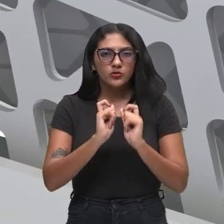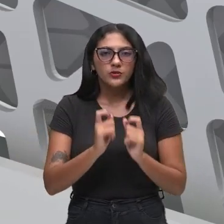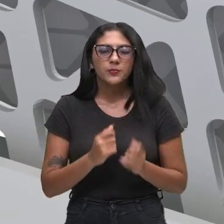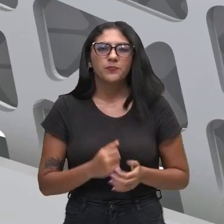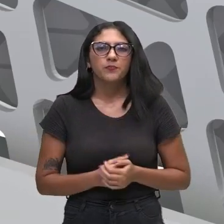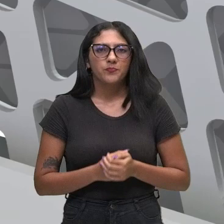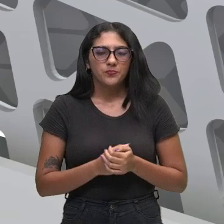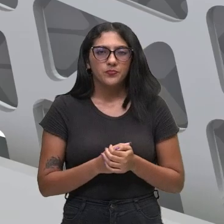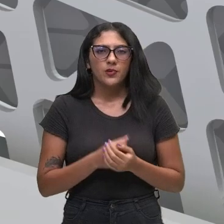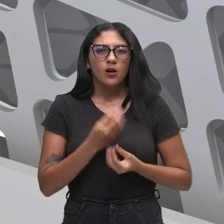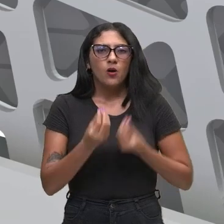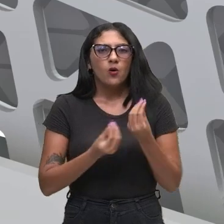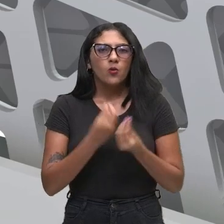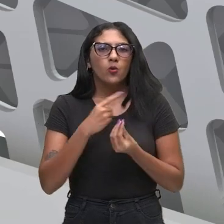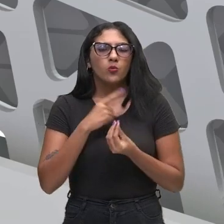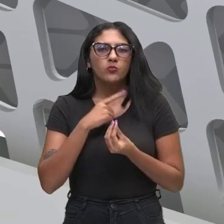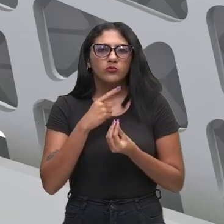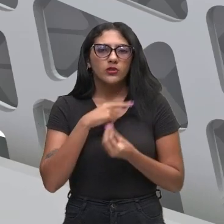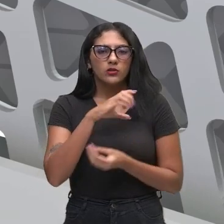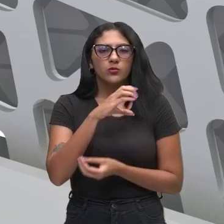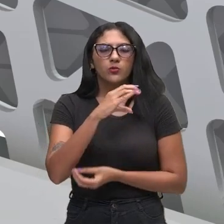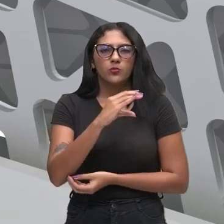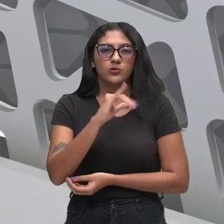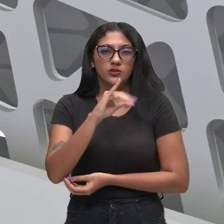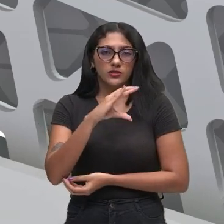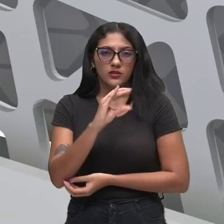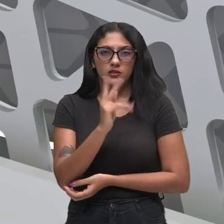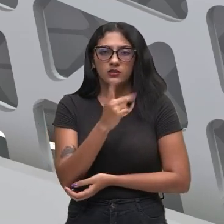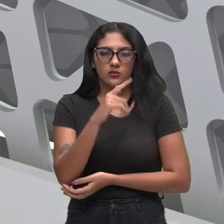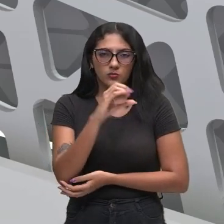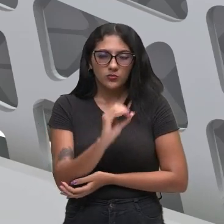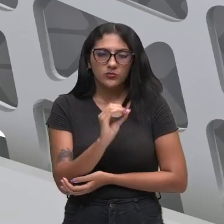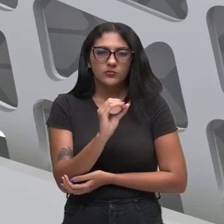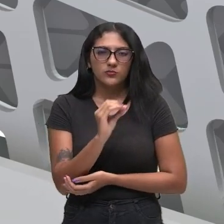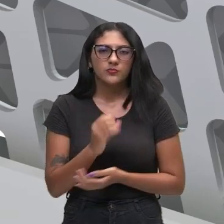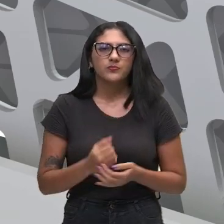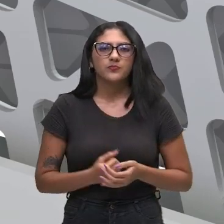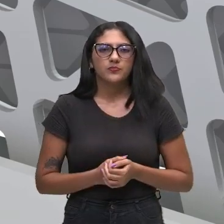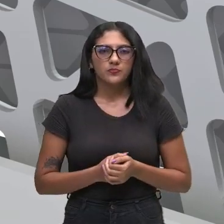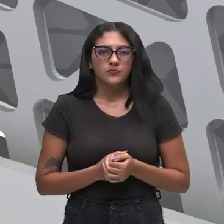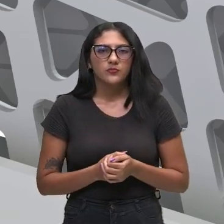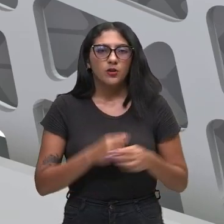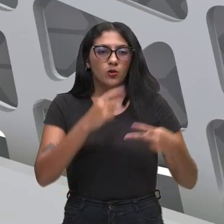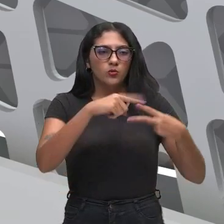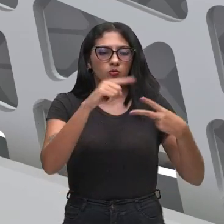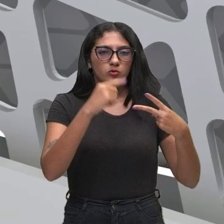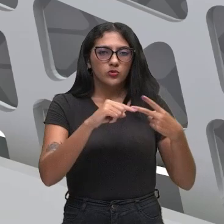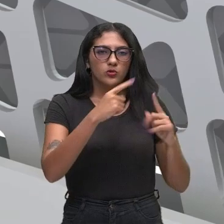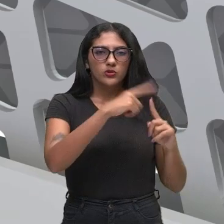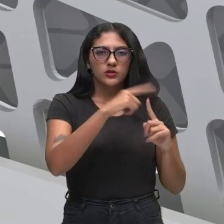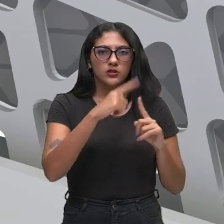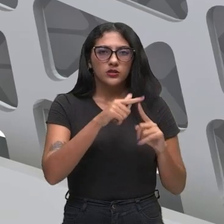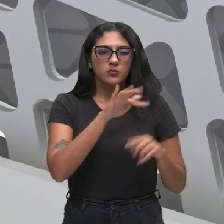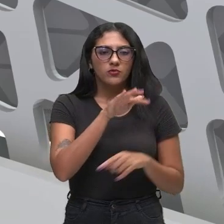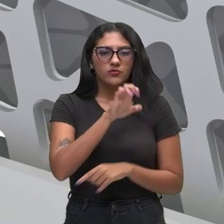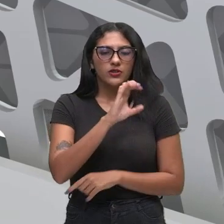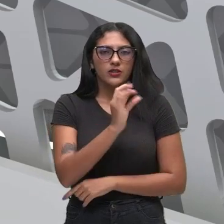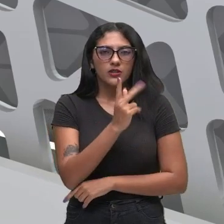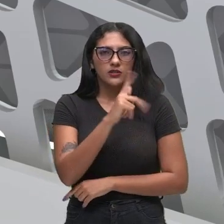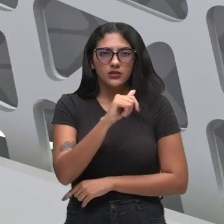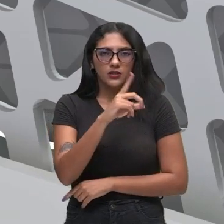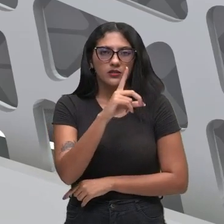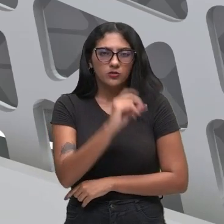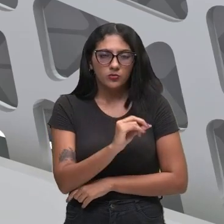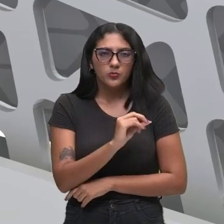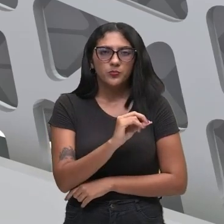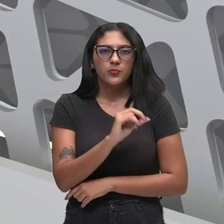ao ciclo termodinâmico, tá? Então, esses ciclos termodinâmicos são fechados e abertos,